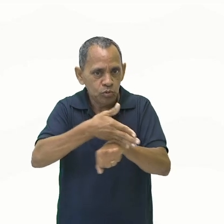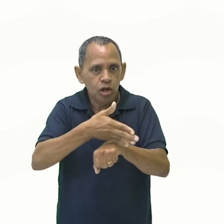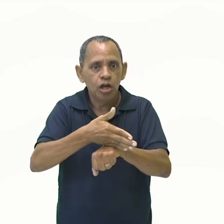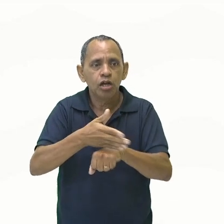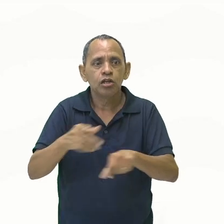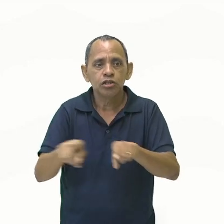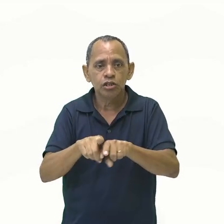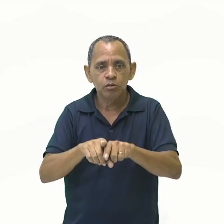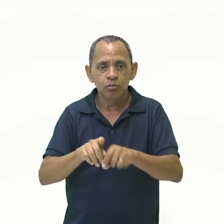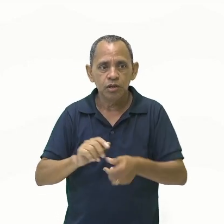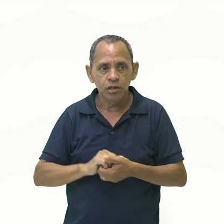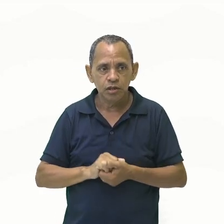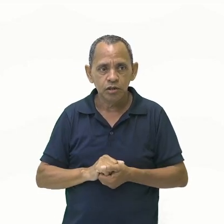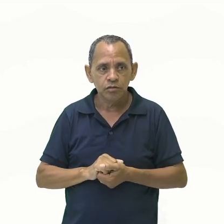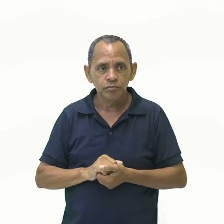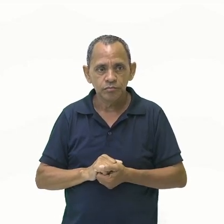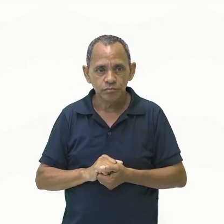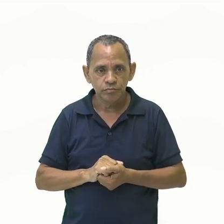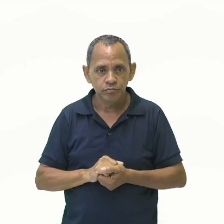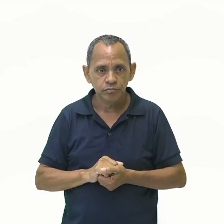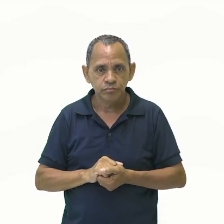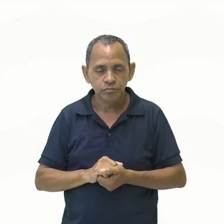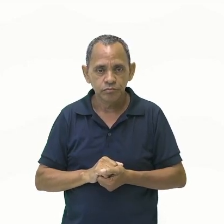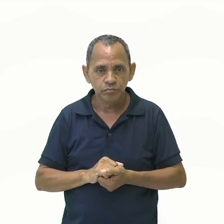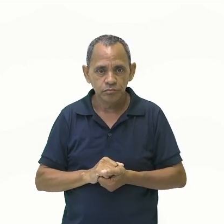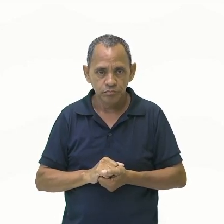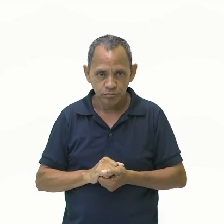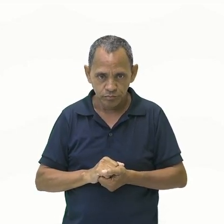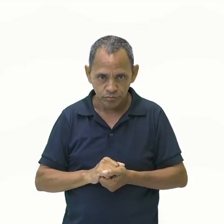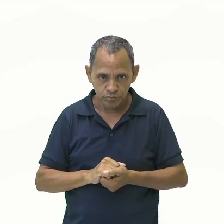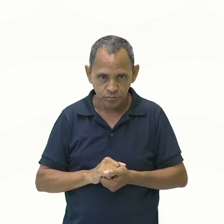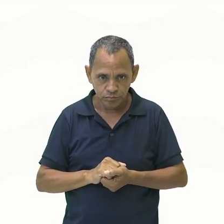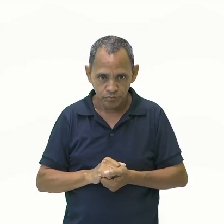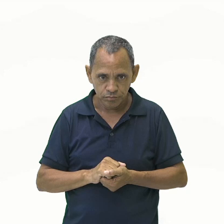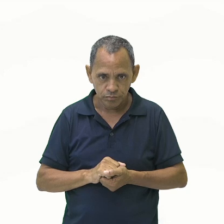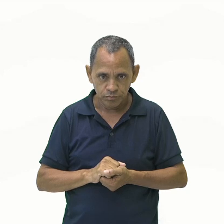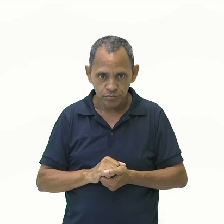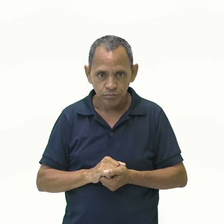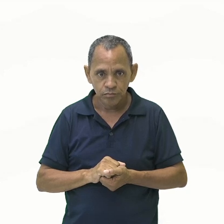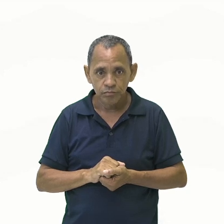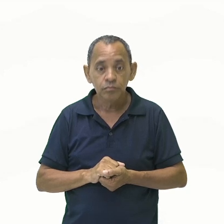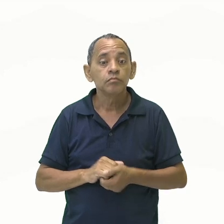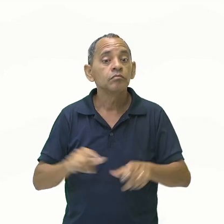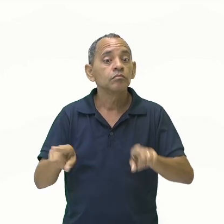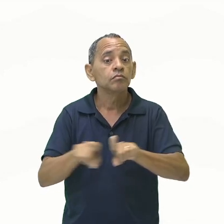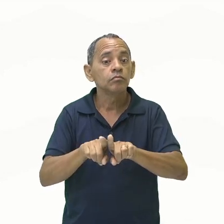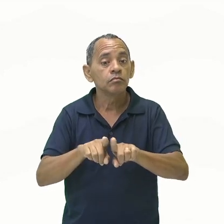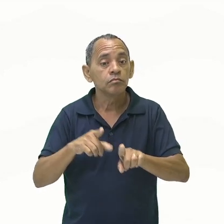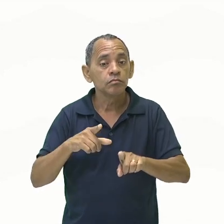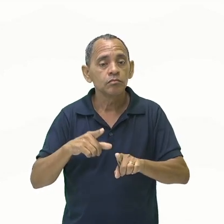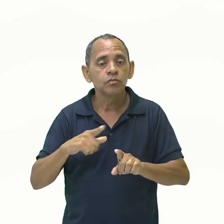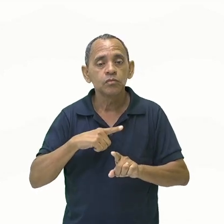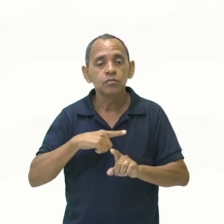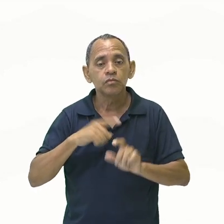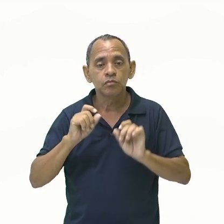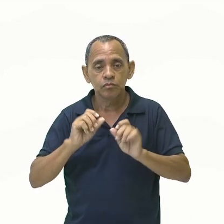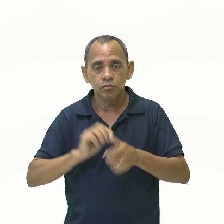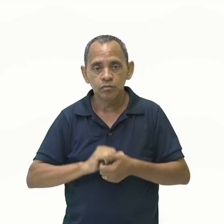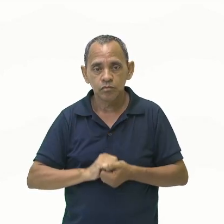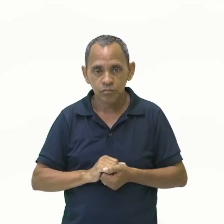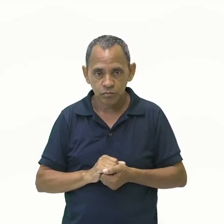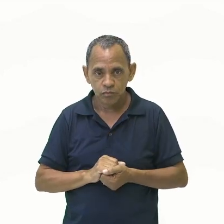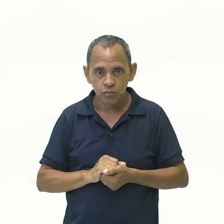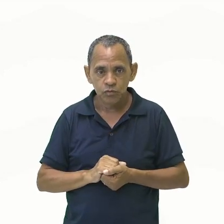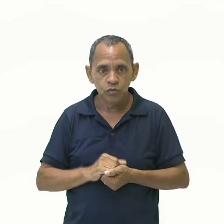obviamente, até porque aqui a internet já está indo bem, certo? E a Rio+20, ela acabou